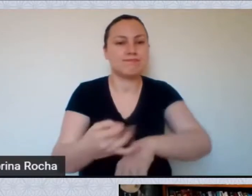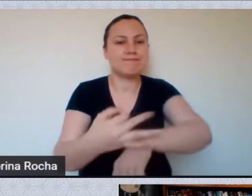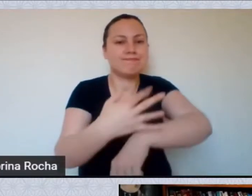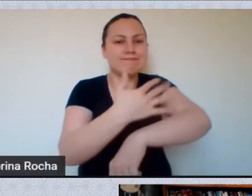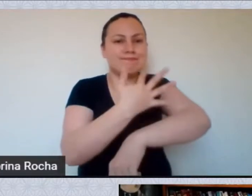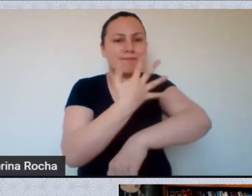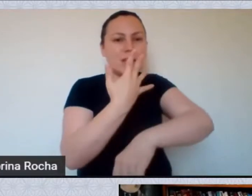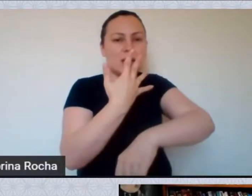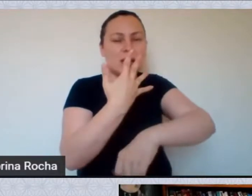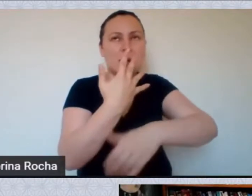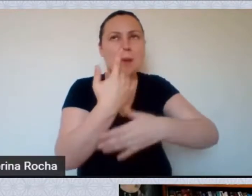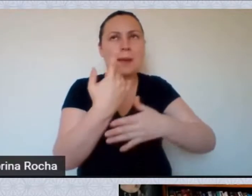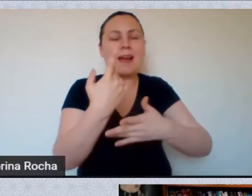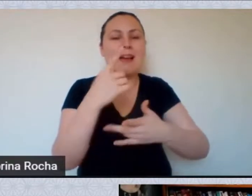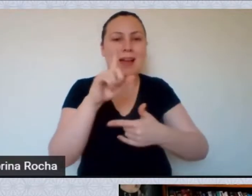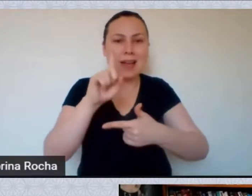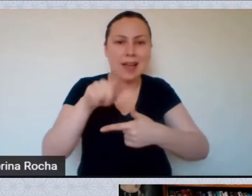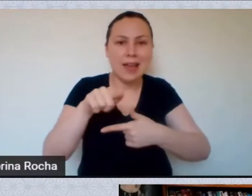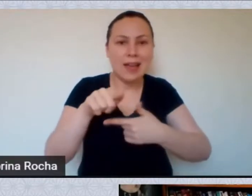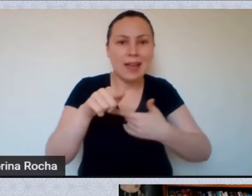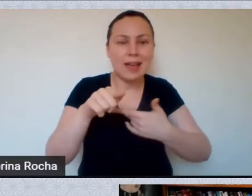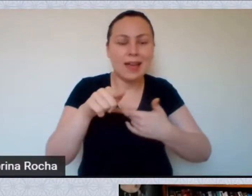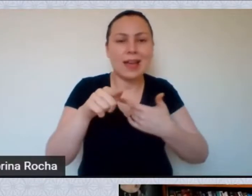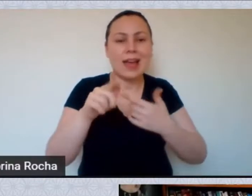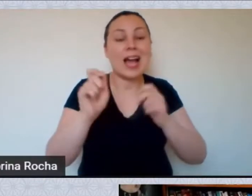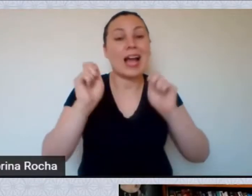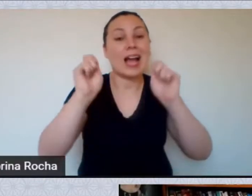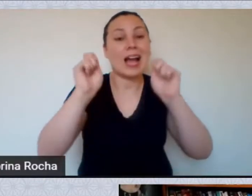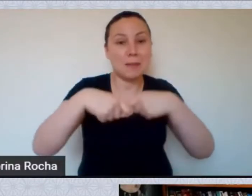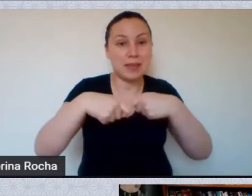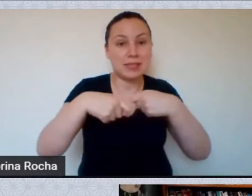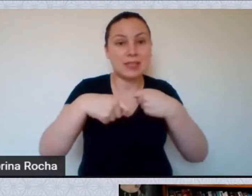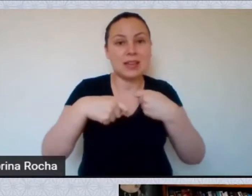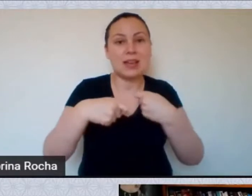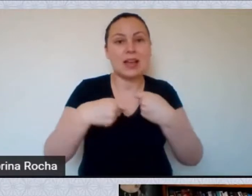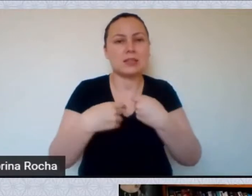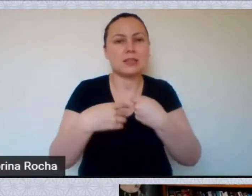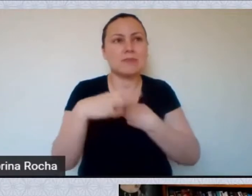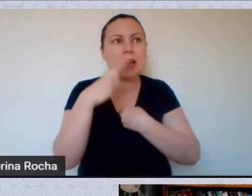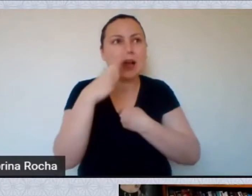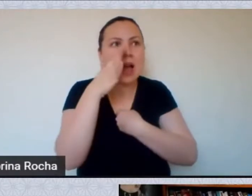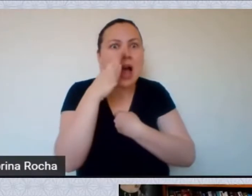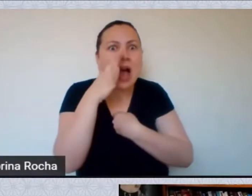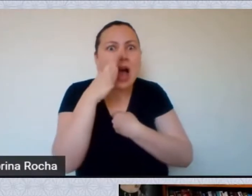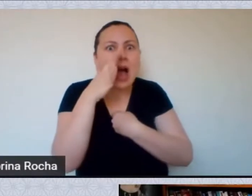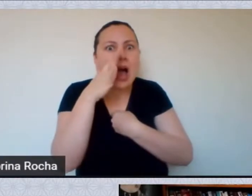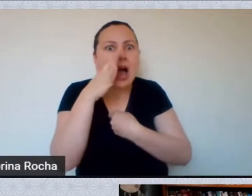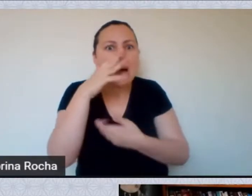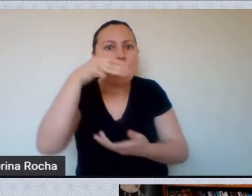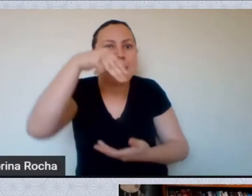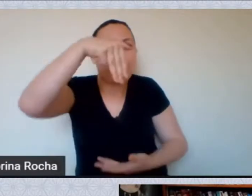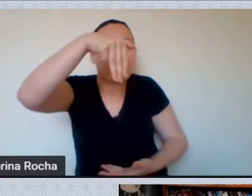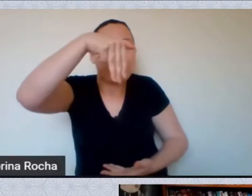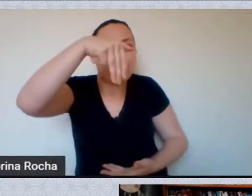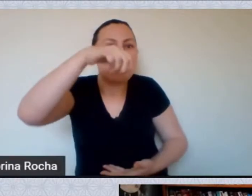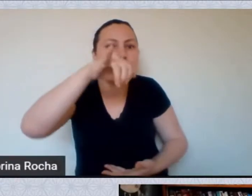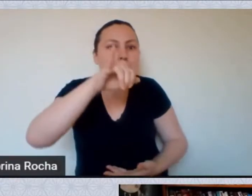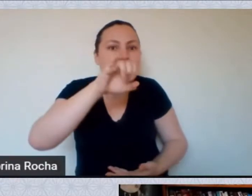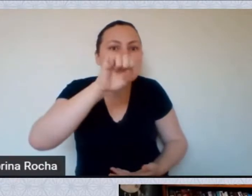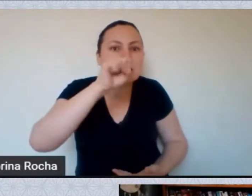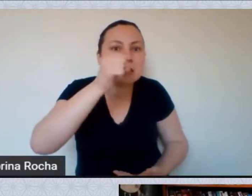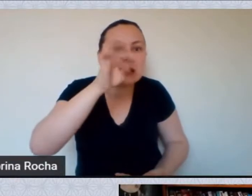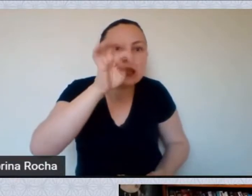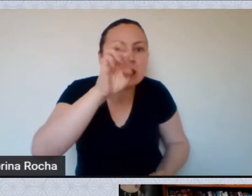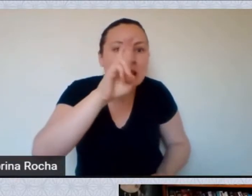sentir é a nossa capacidade de se maravilhar com o mistério com M maiúsculo. Né? E que mistério é esse? É justamente